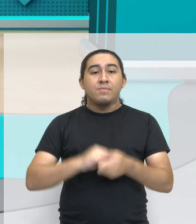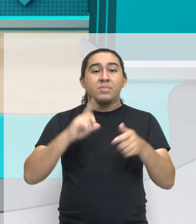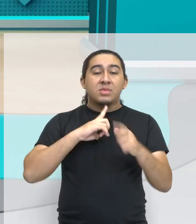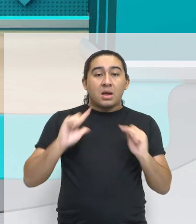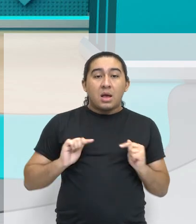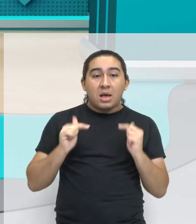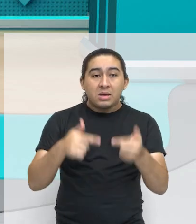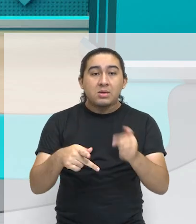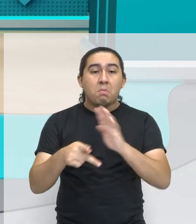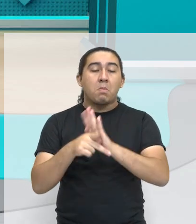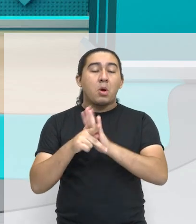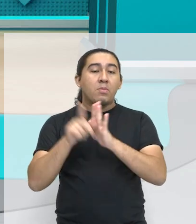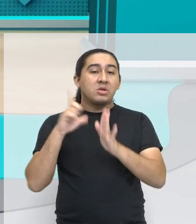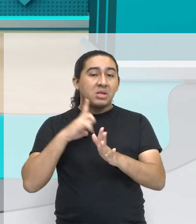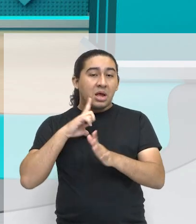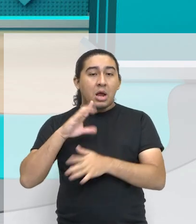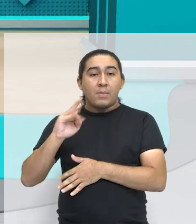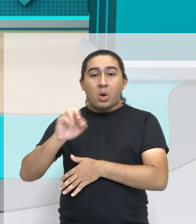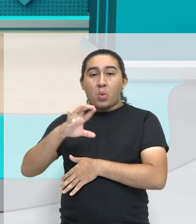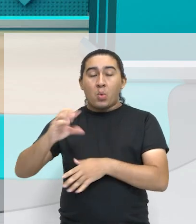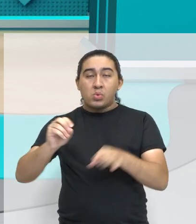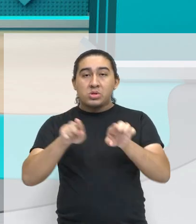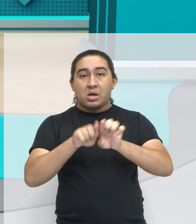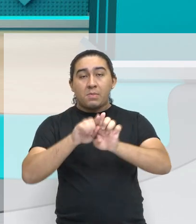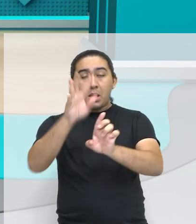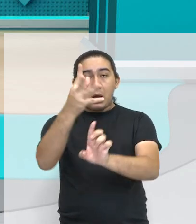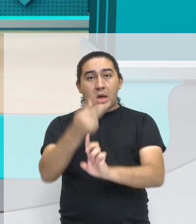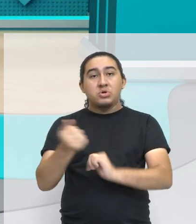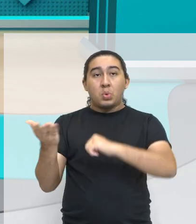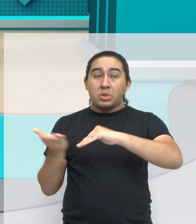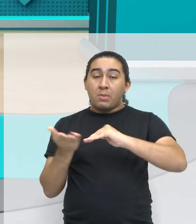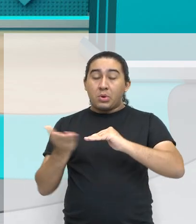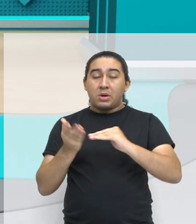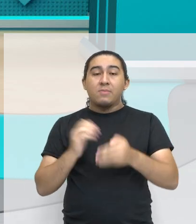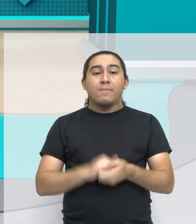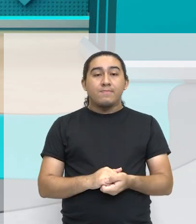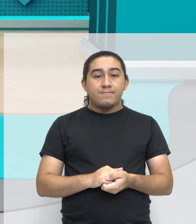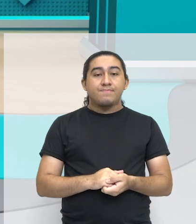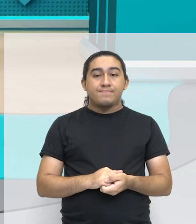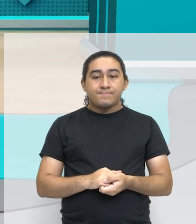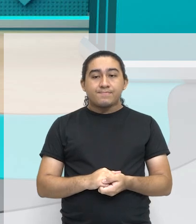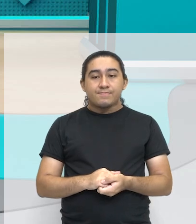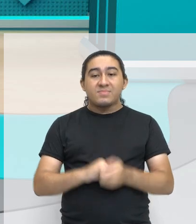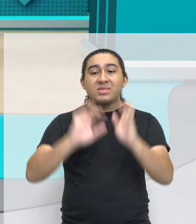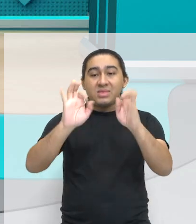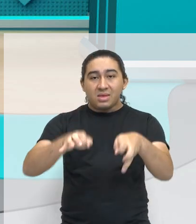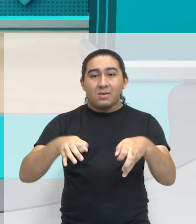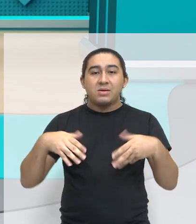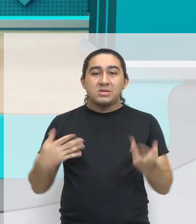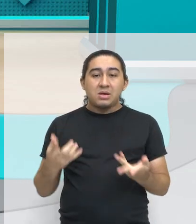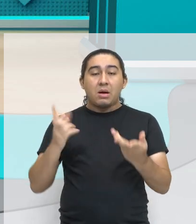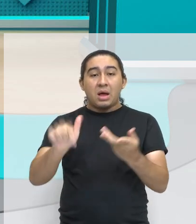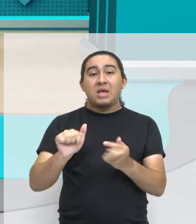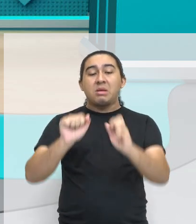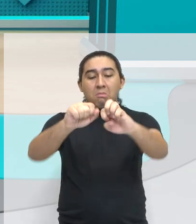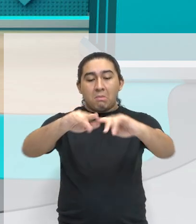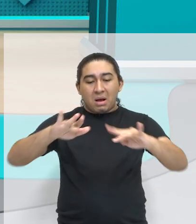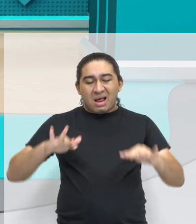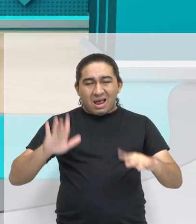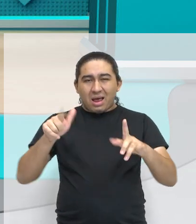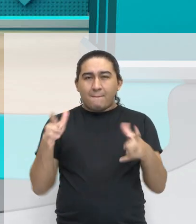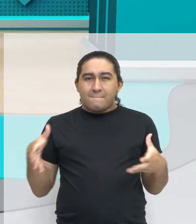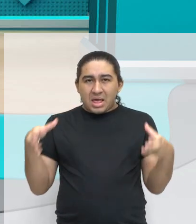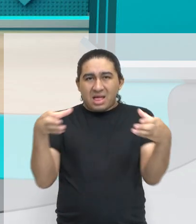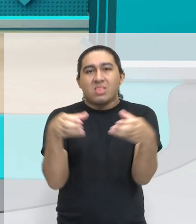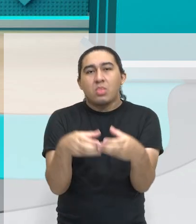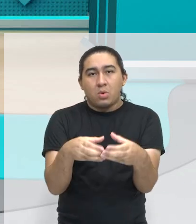executando obras do barroco e da arte contemporânea, a contemporaneidade, certo? Então, a orquestra de câmara ela é menor